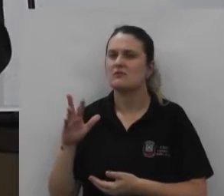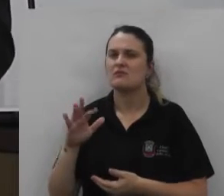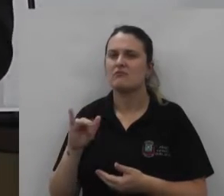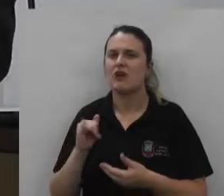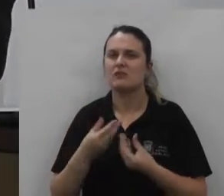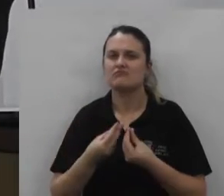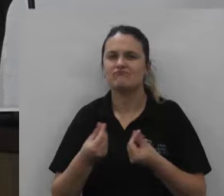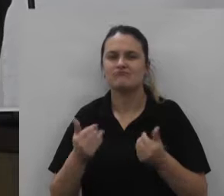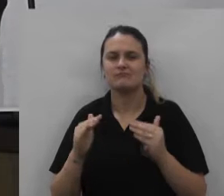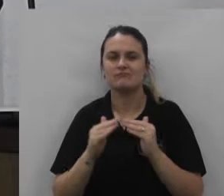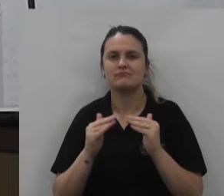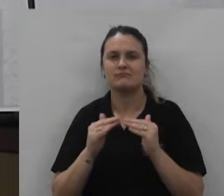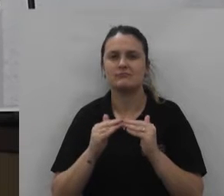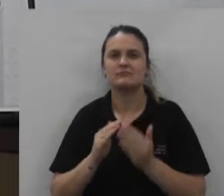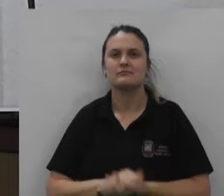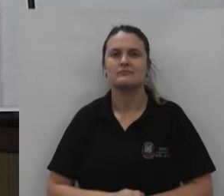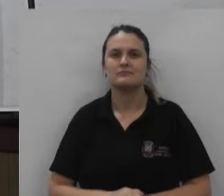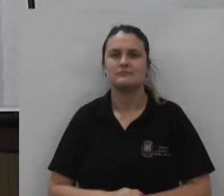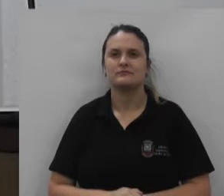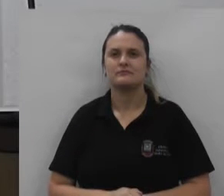serão sensíveis a essa solicitação.